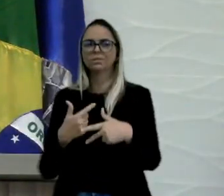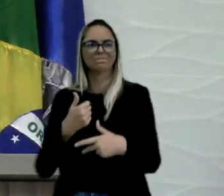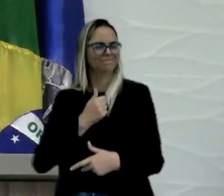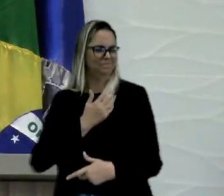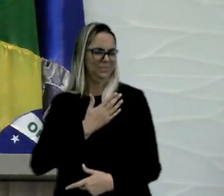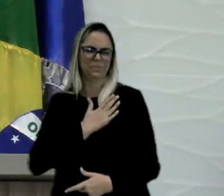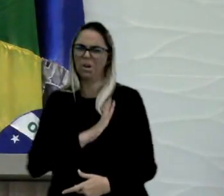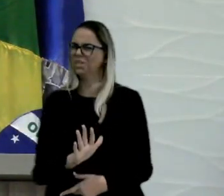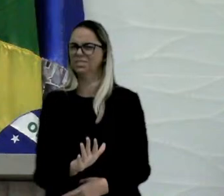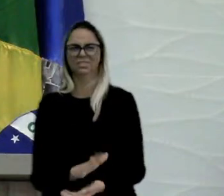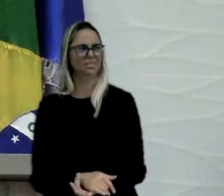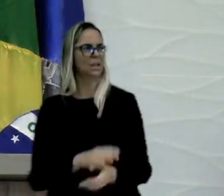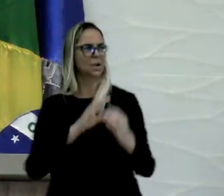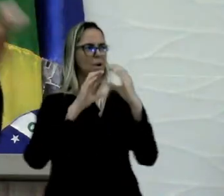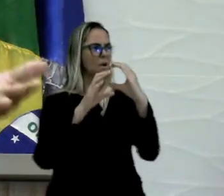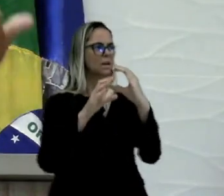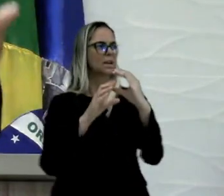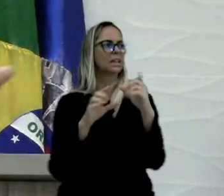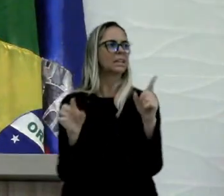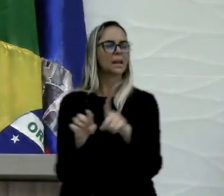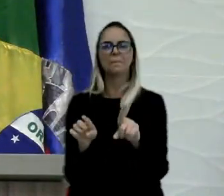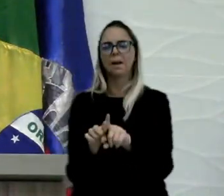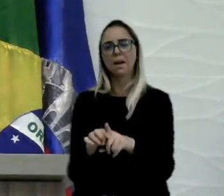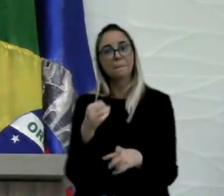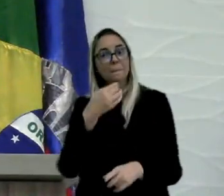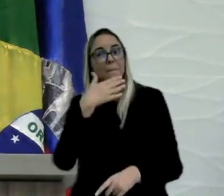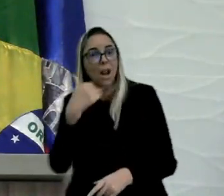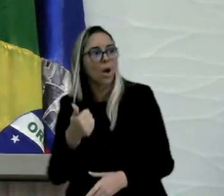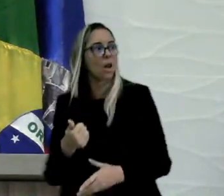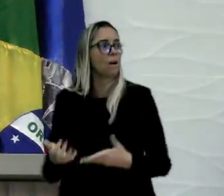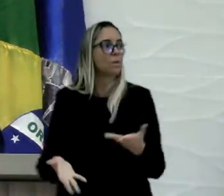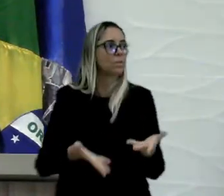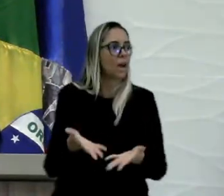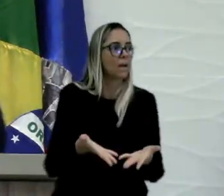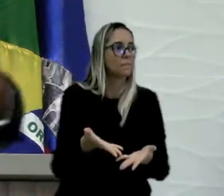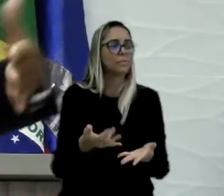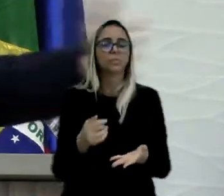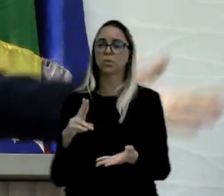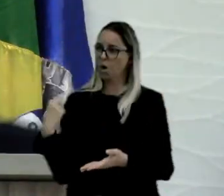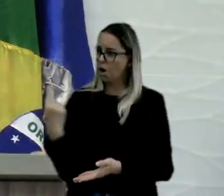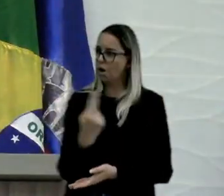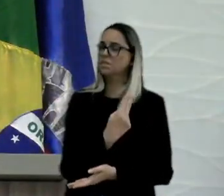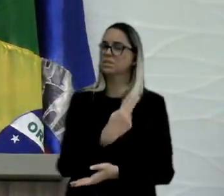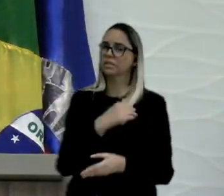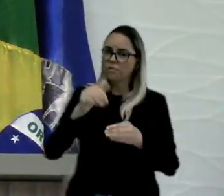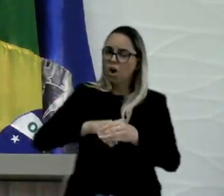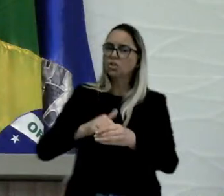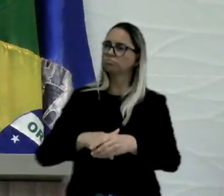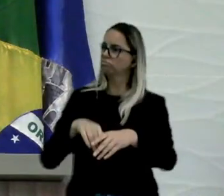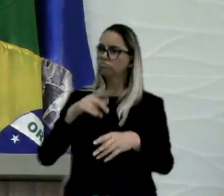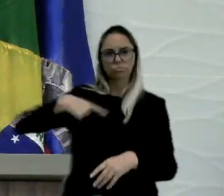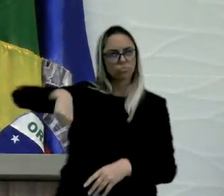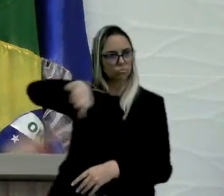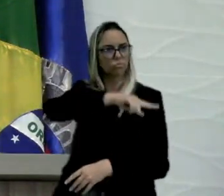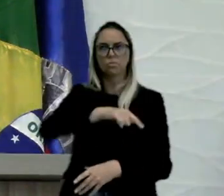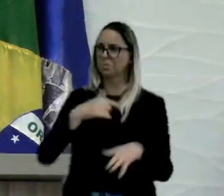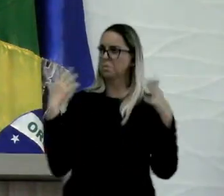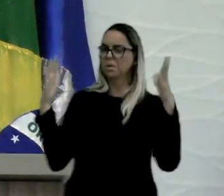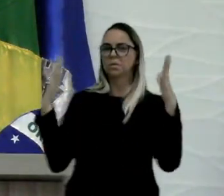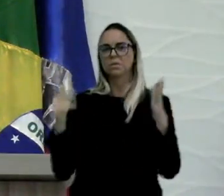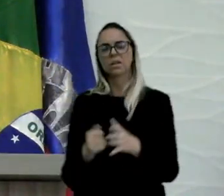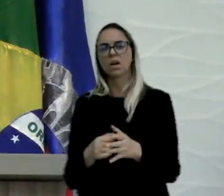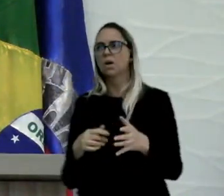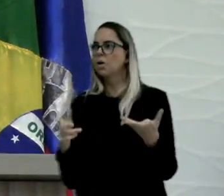com atendimento e venha melhorar e quem sabe que nós depois de um voto de aplauso a Compesa quando